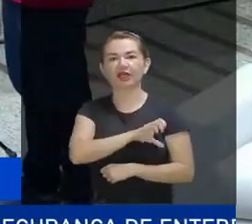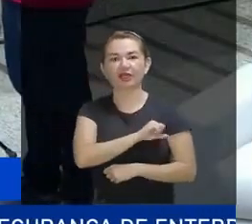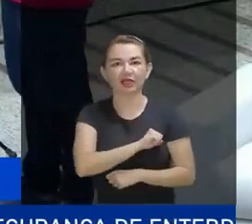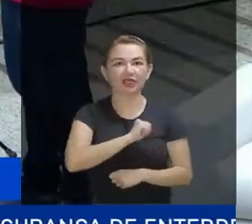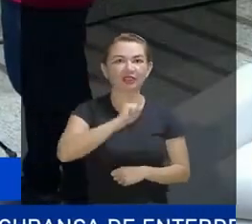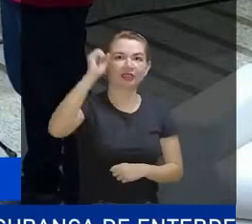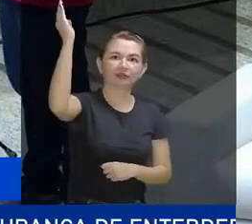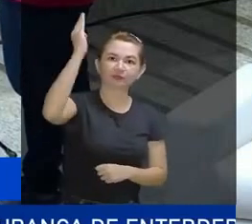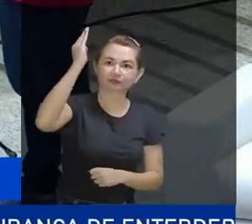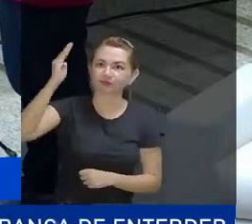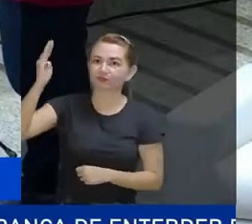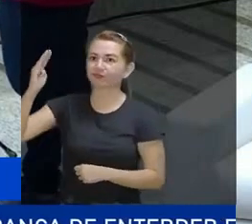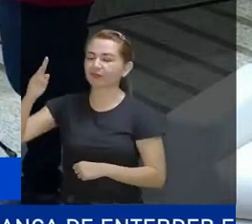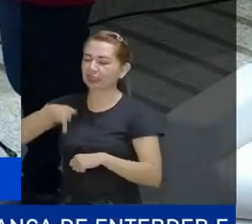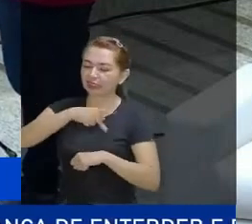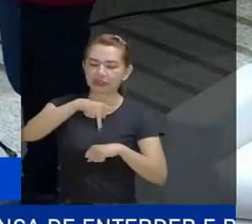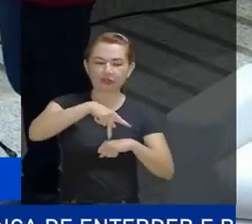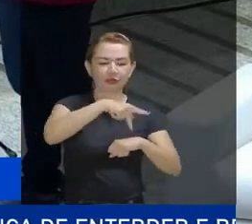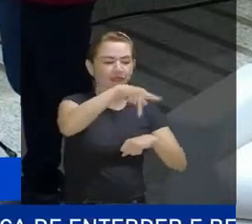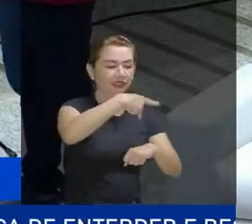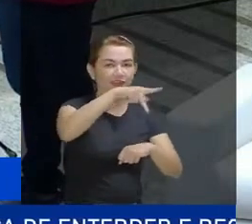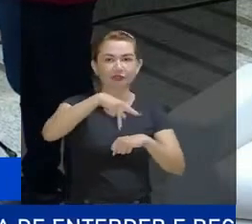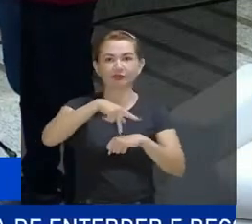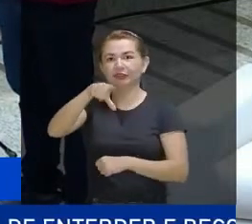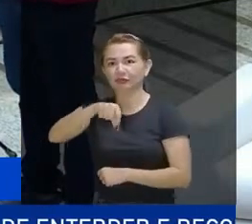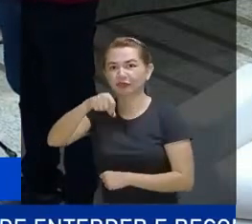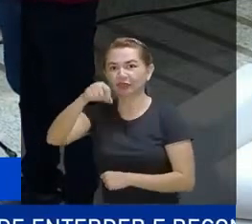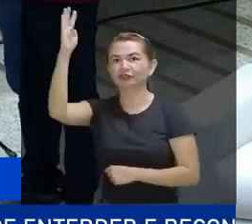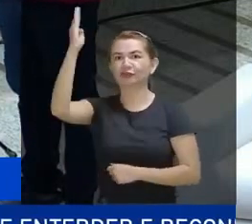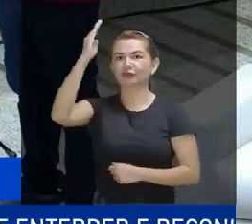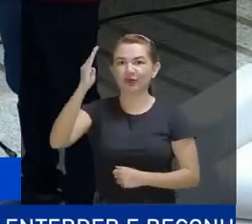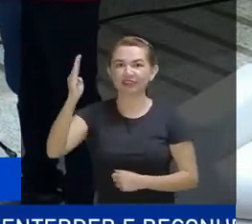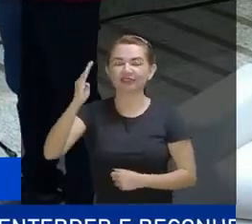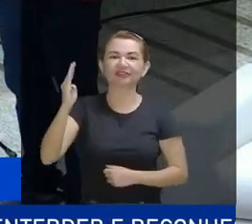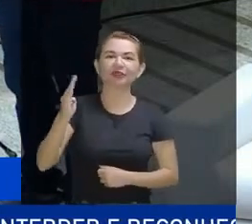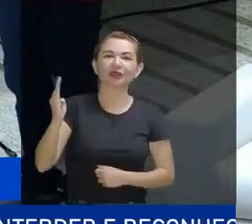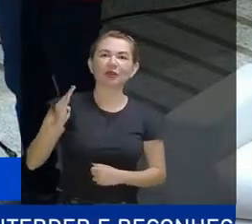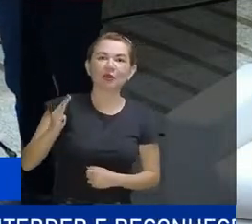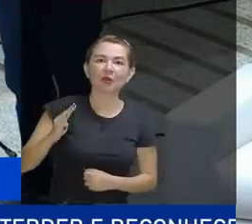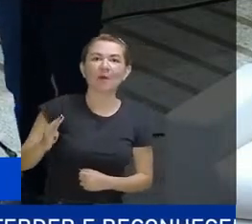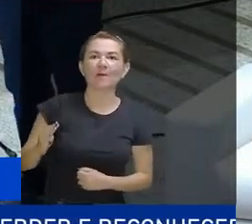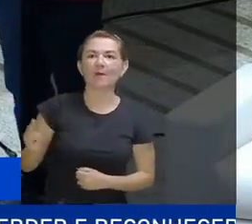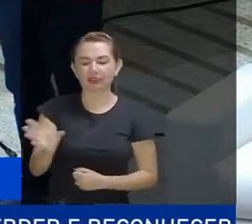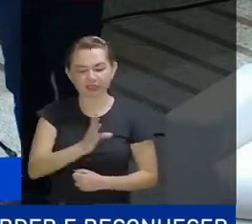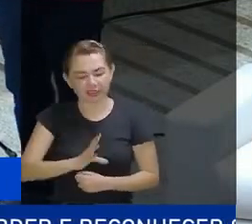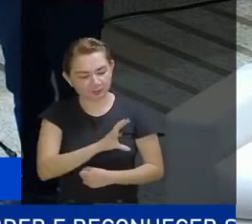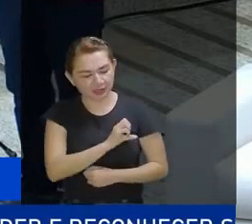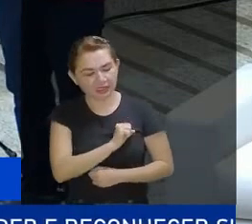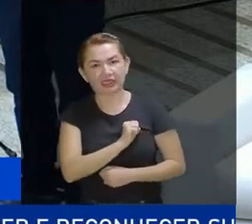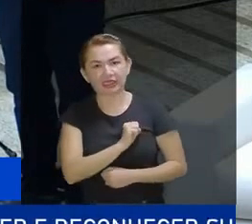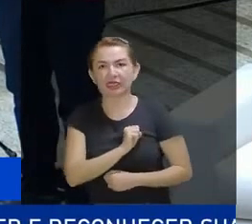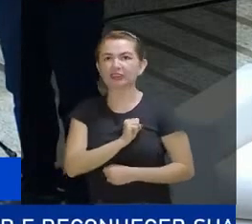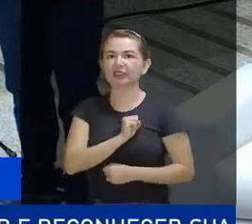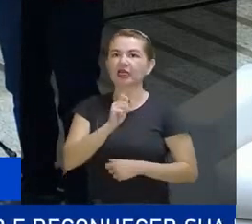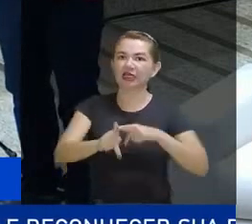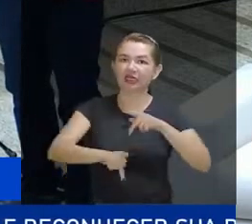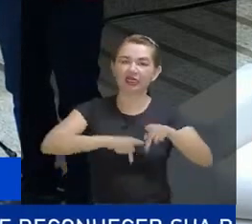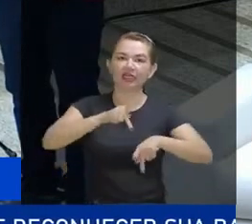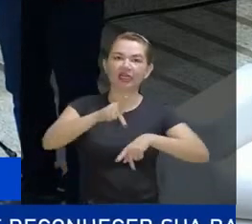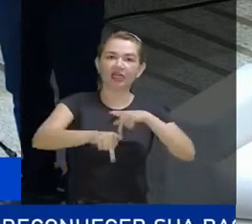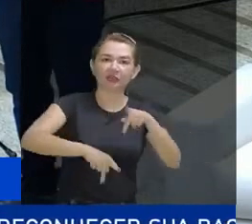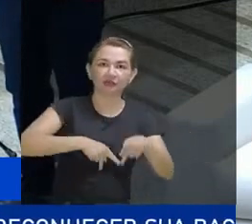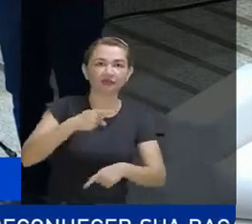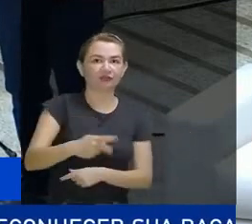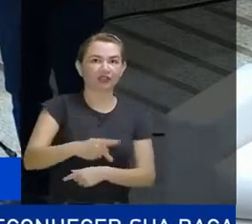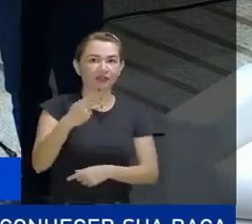terra dourada, entre outras mil és do Brasil, ó pátria